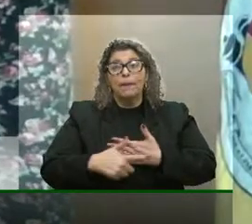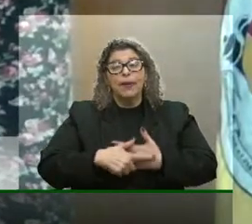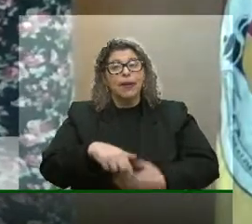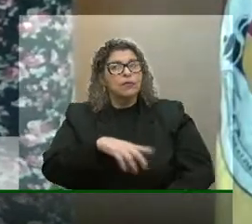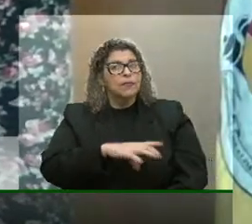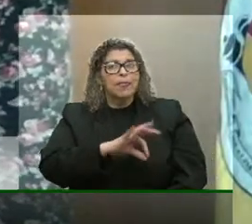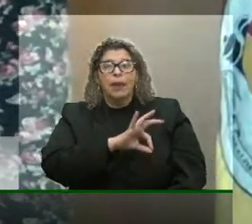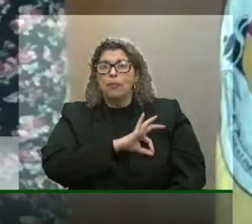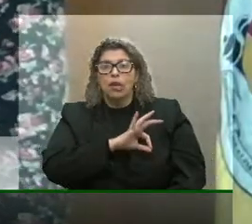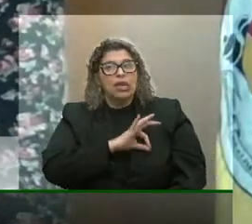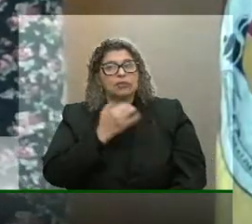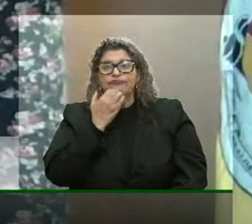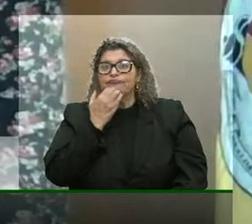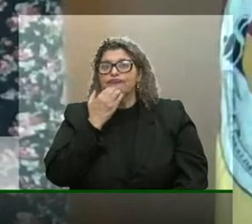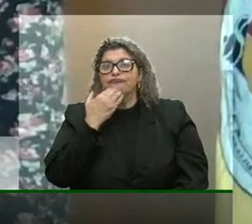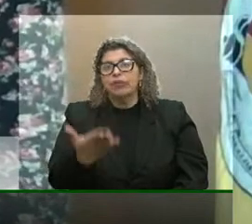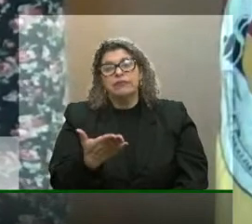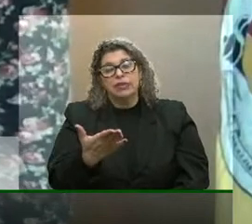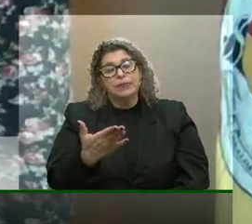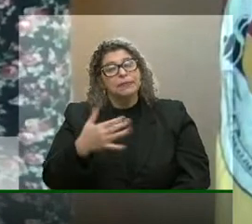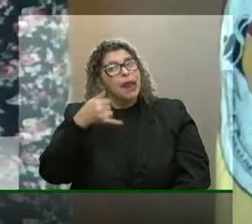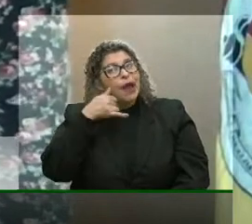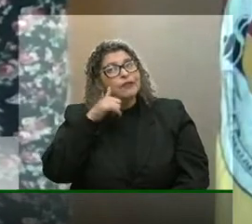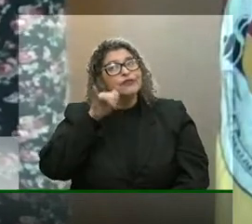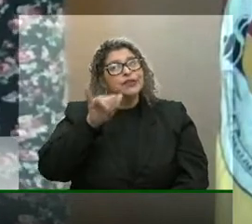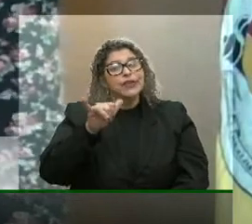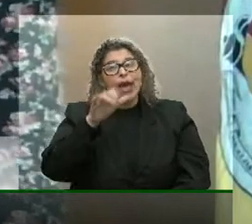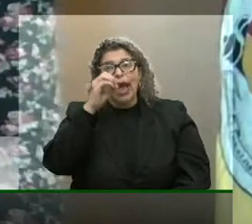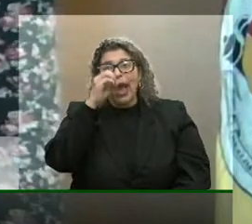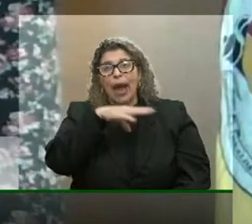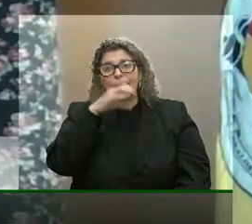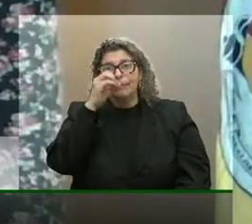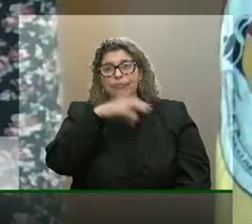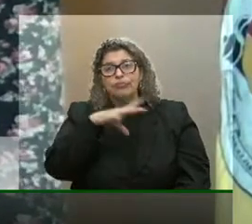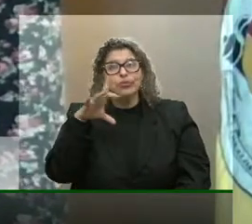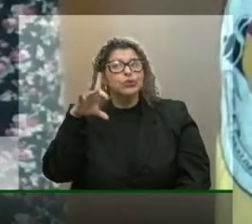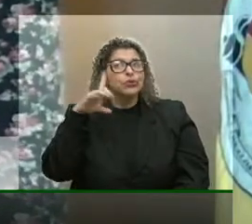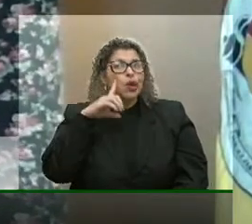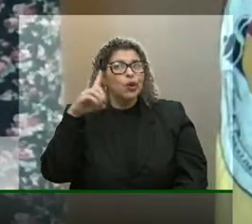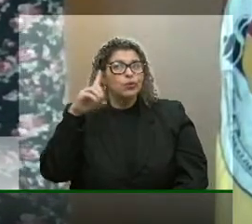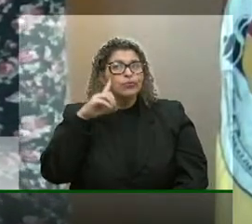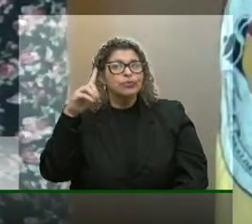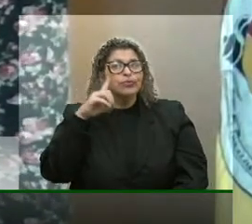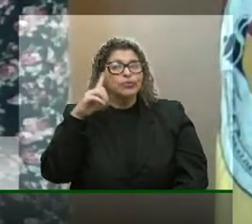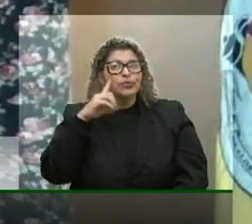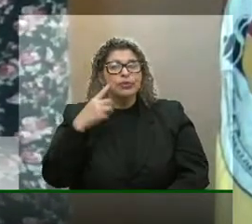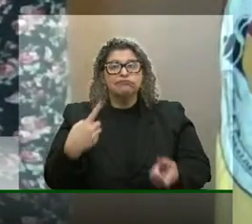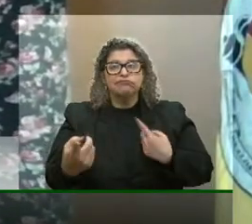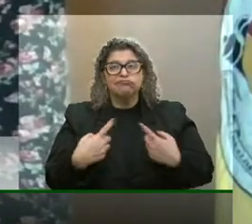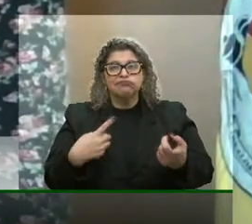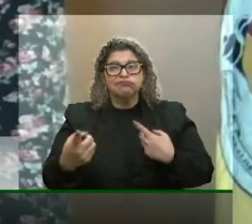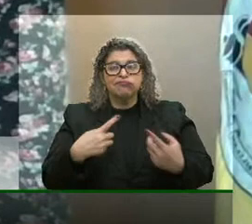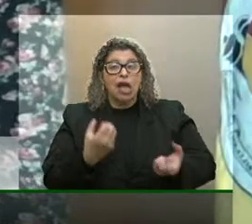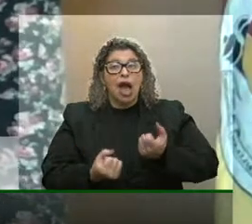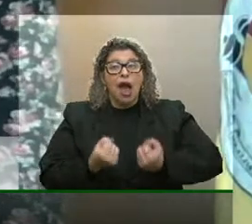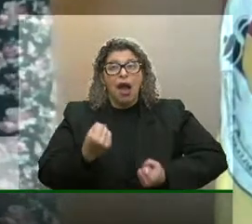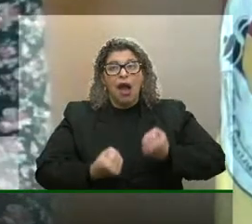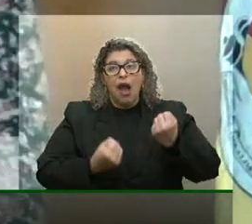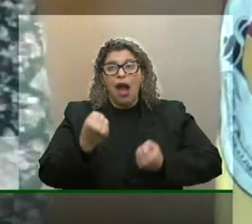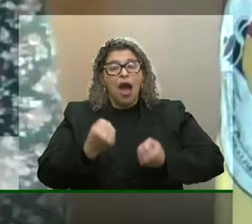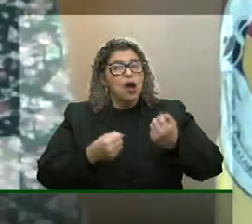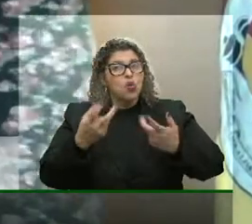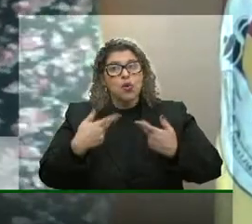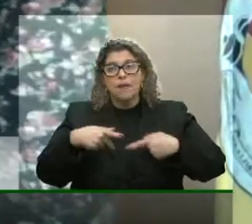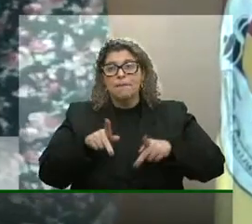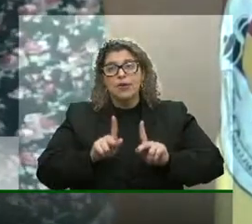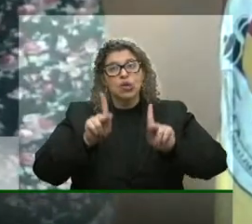tem sido suficiente para evitar os abusos que são cometidos diariamente na circulação de veículos e